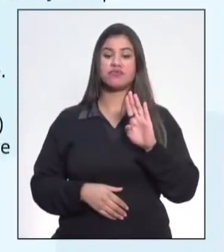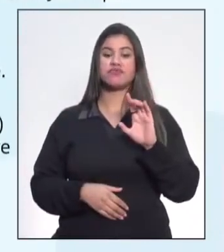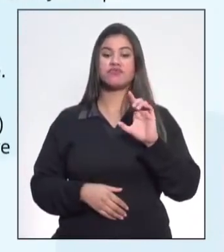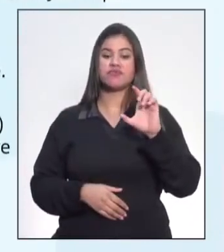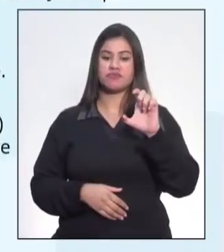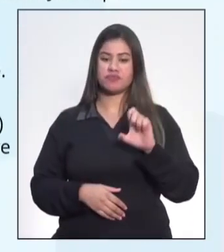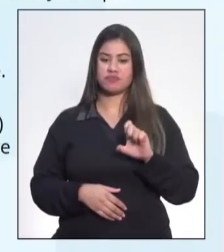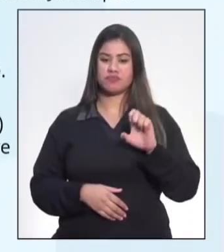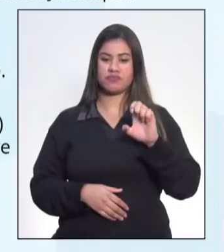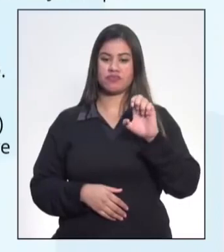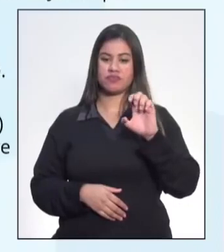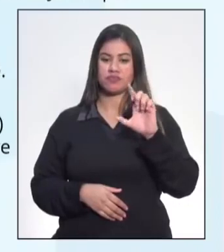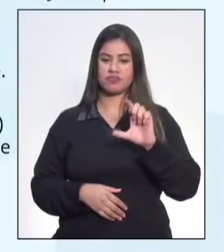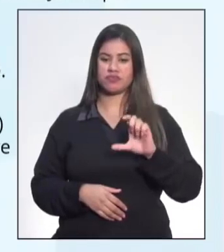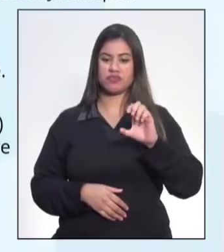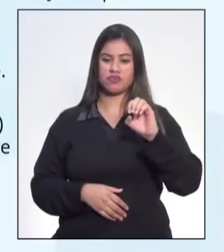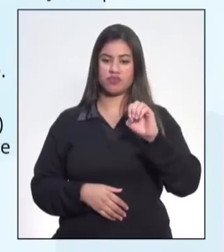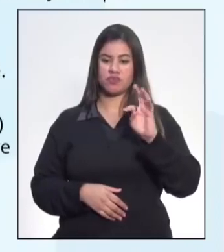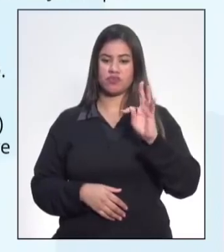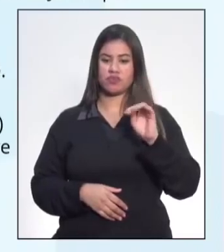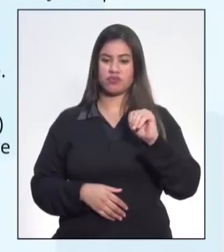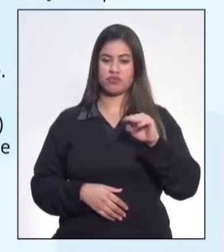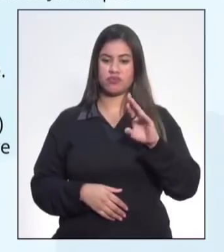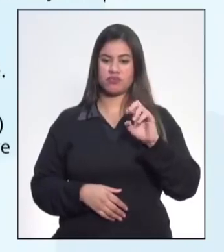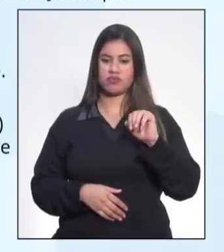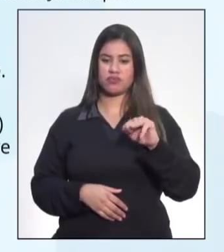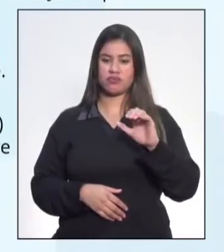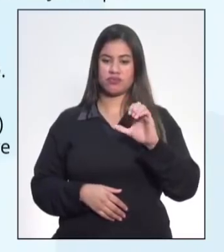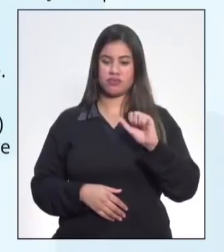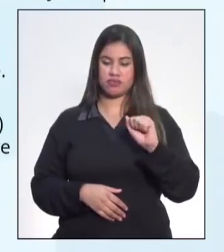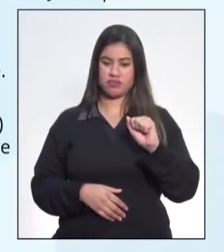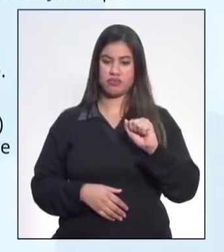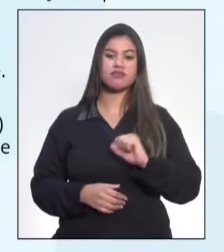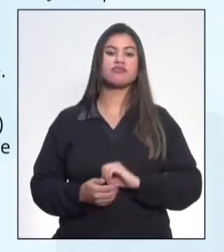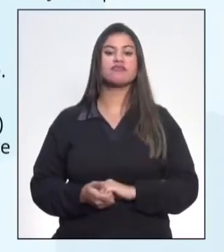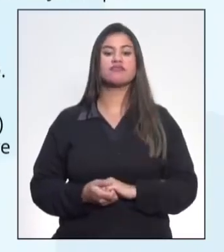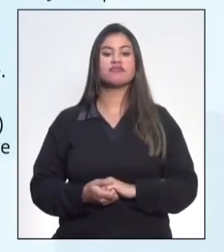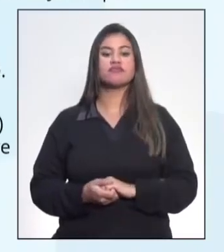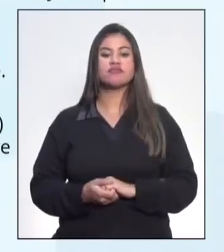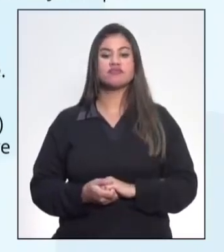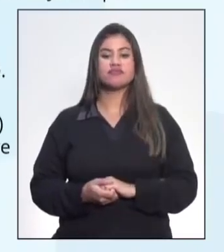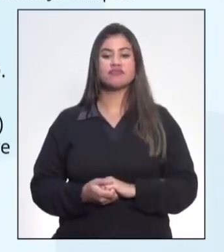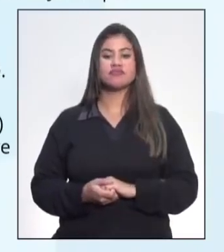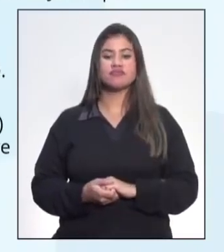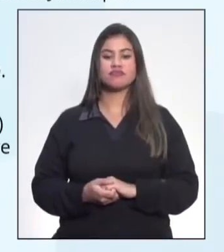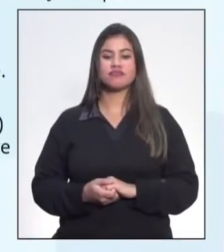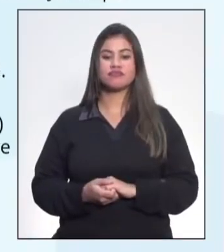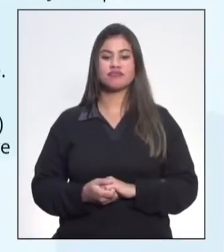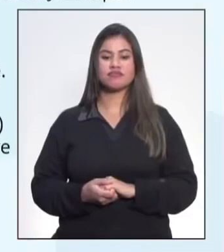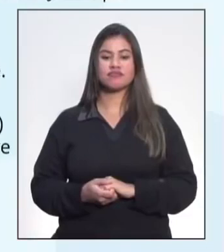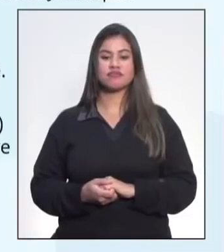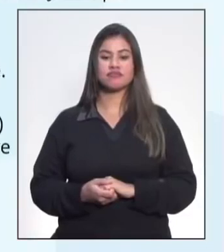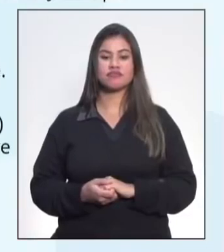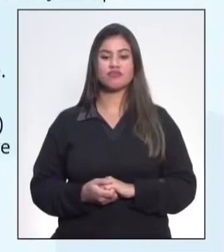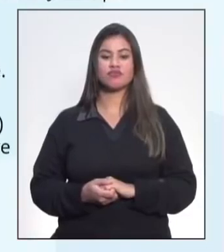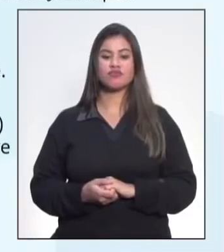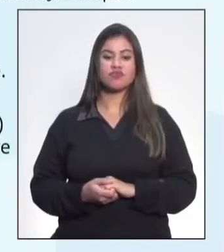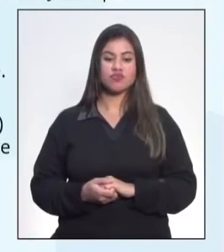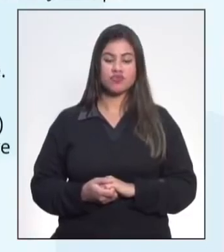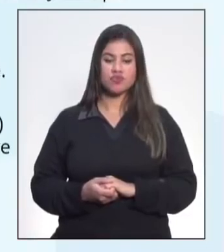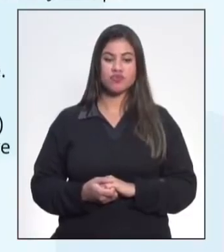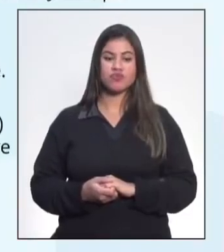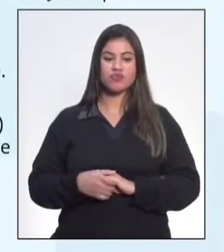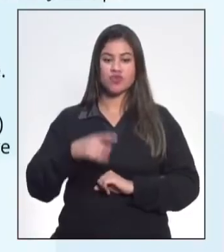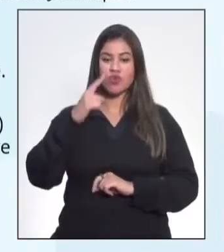endotérmica? Exotérmica. Aí ele pede para indicar no gráfico. Se vocês olharem aqui, o que aconteceu? Ele começou com uma